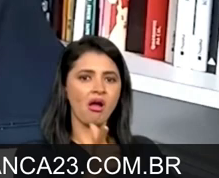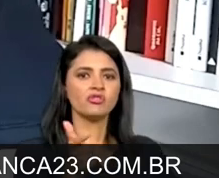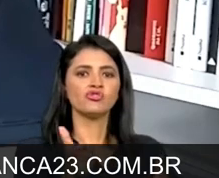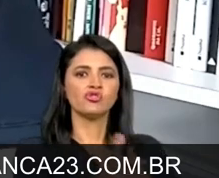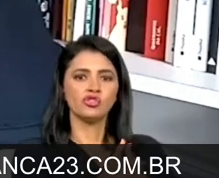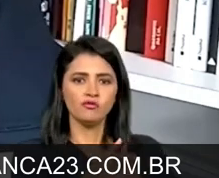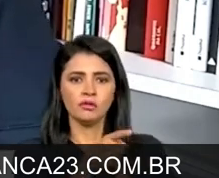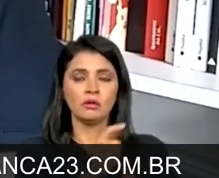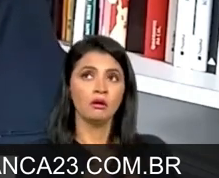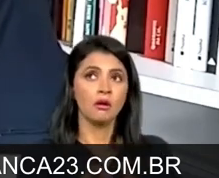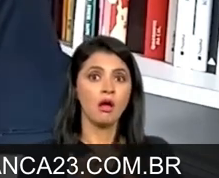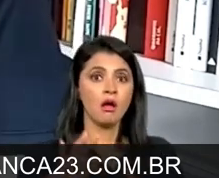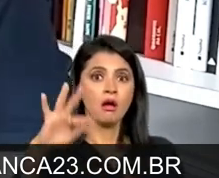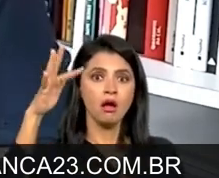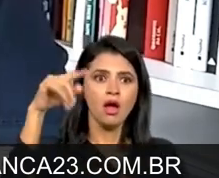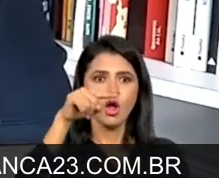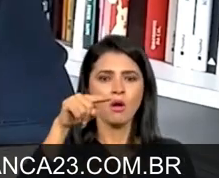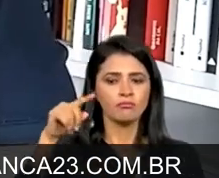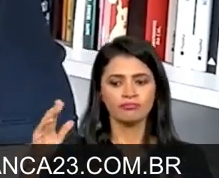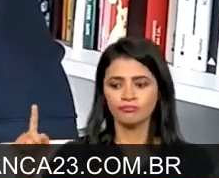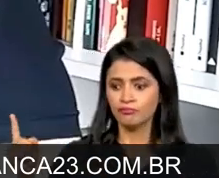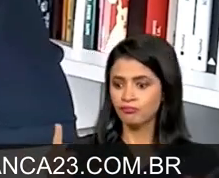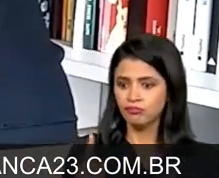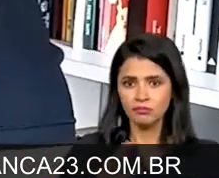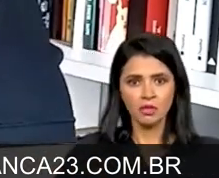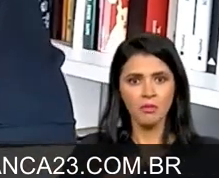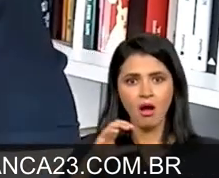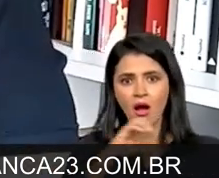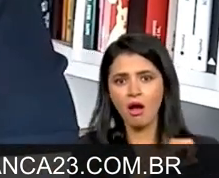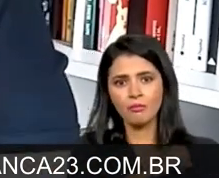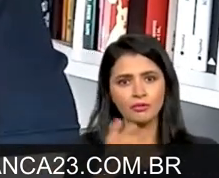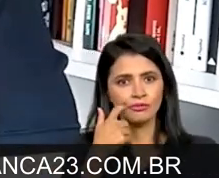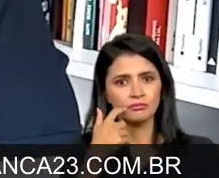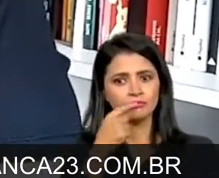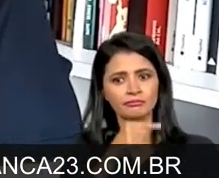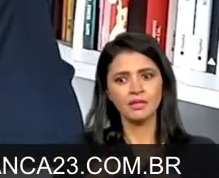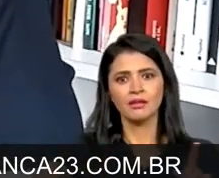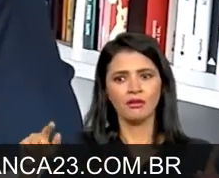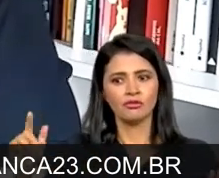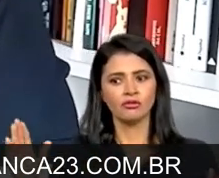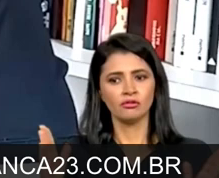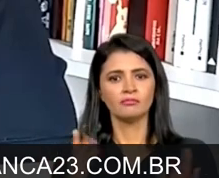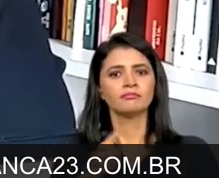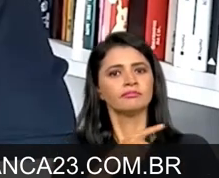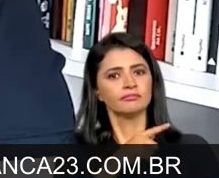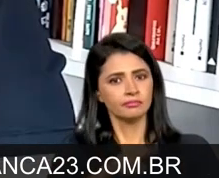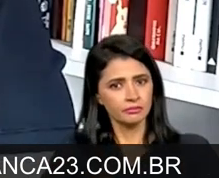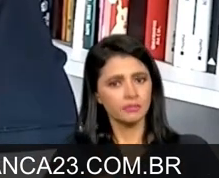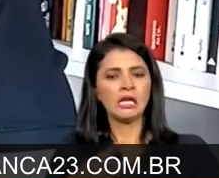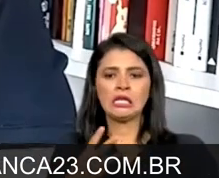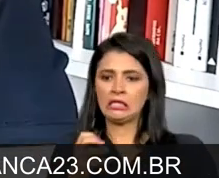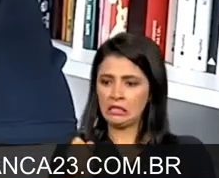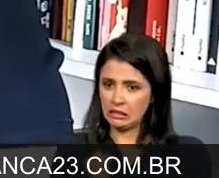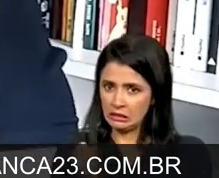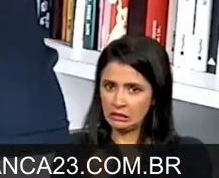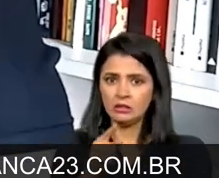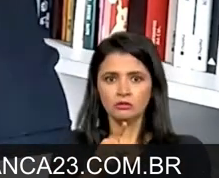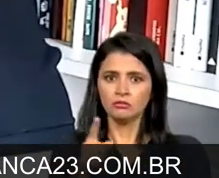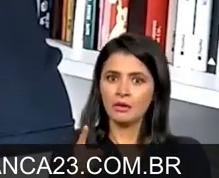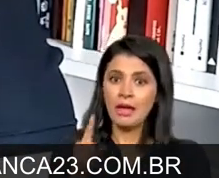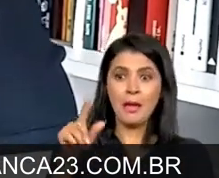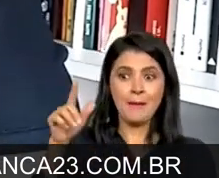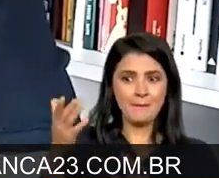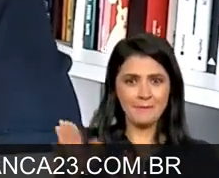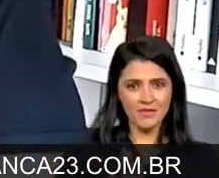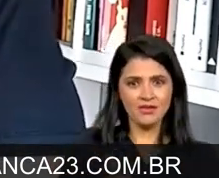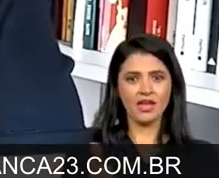era alta, num tempo muito menor do que o esperado, foi menos da metade do tempo, um financiamento de 30 anos eu paguei em menos de